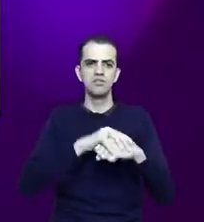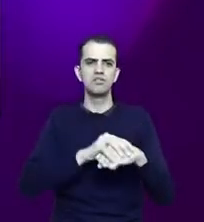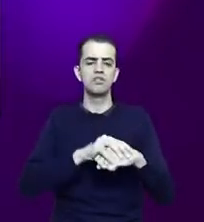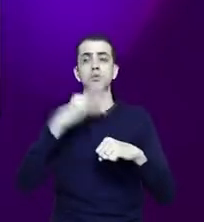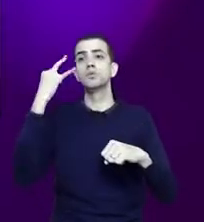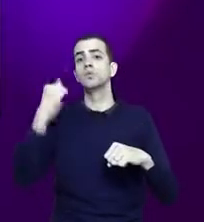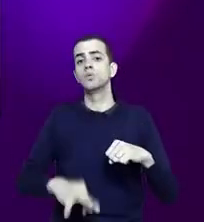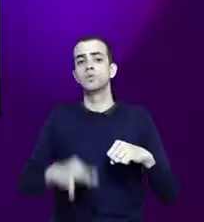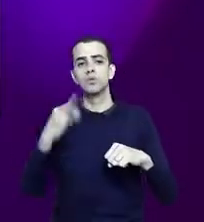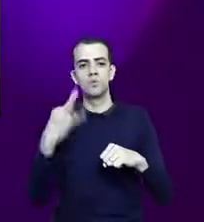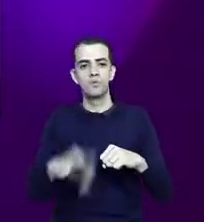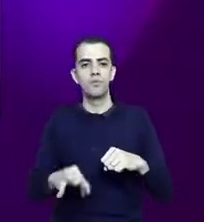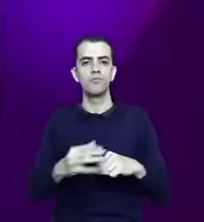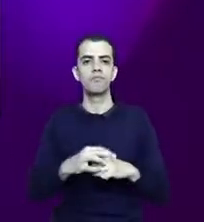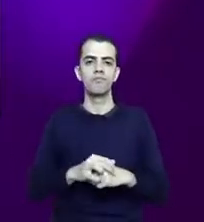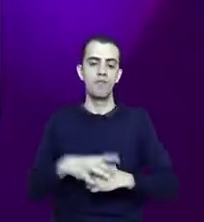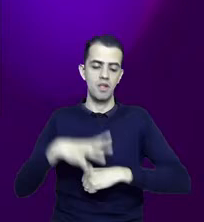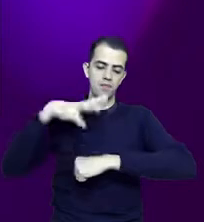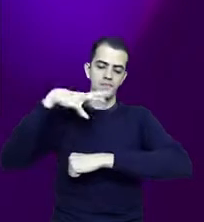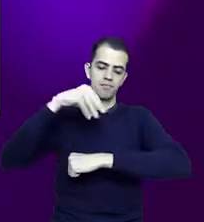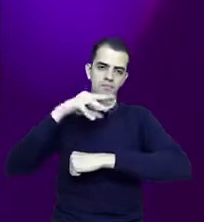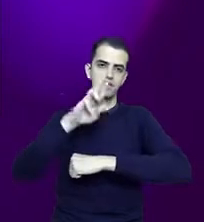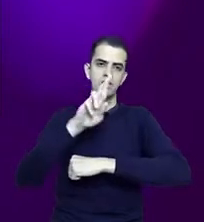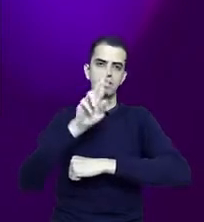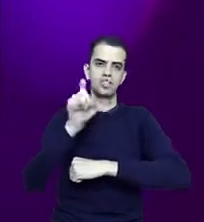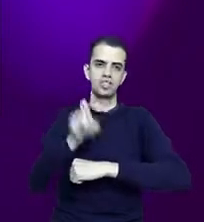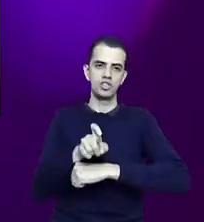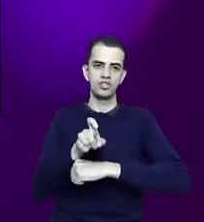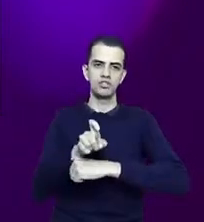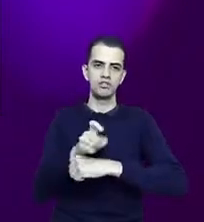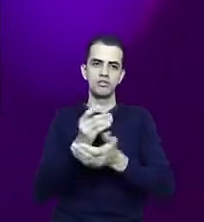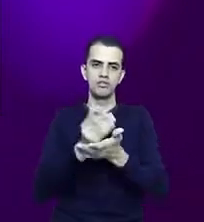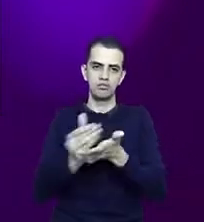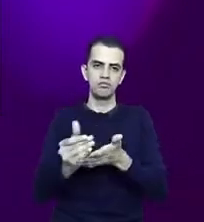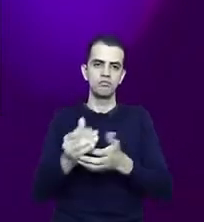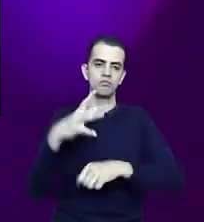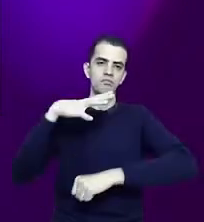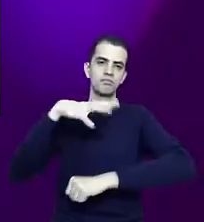dor. Então, esse foi o raio-x inicial desse paciente.